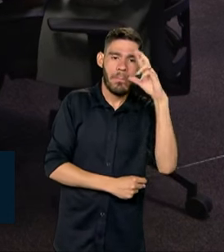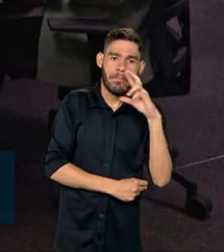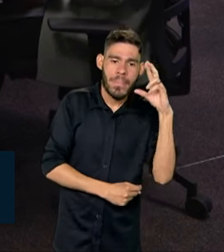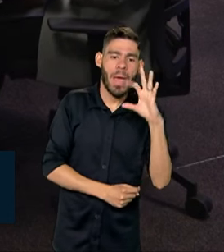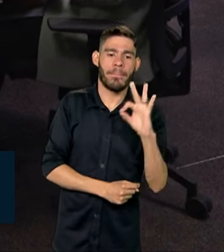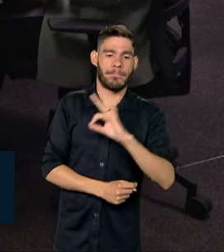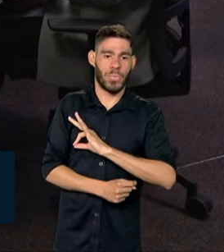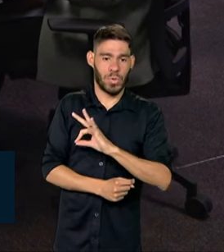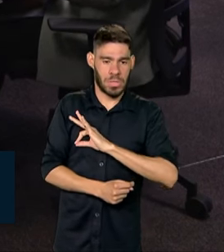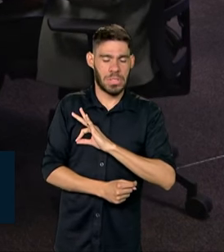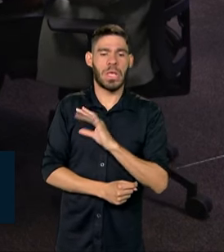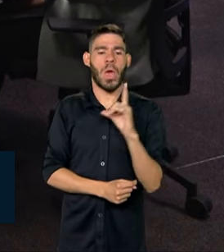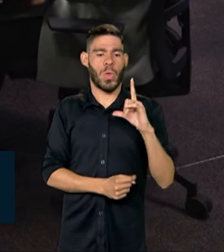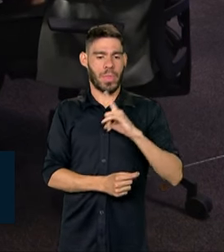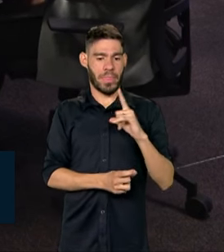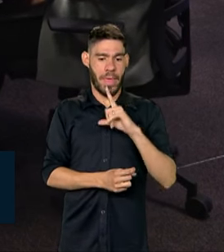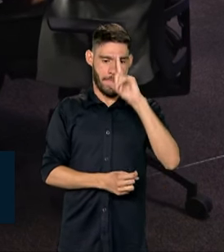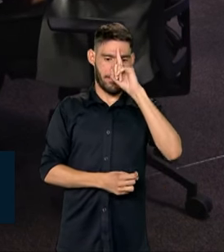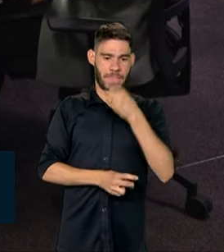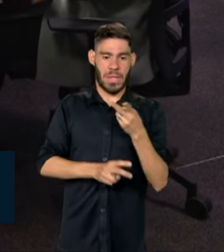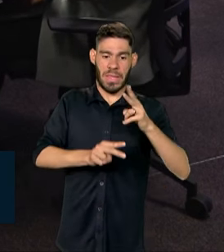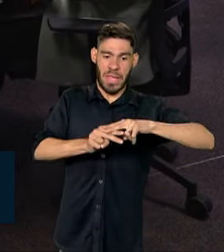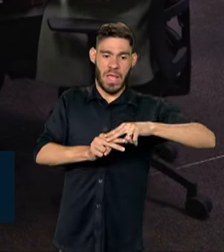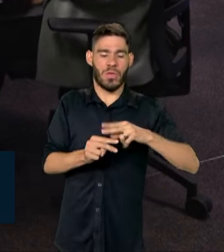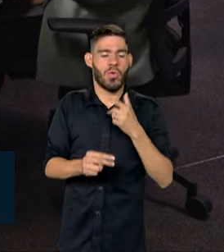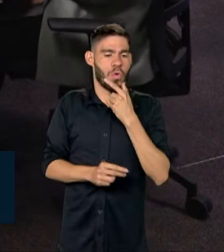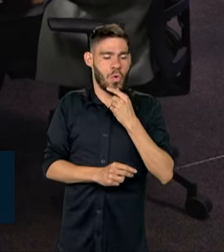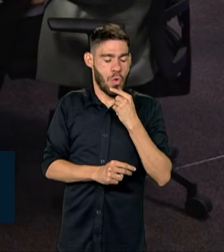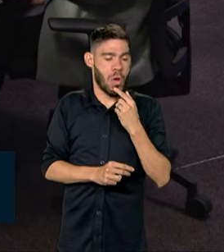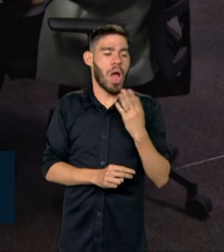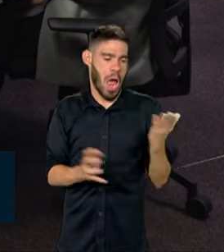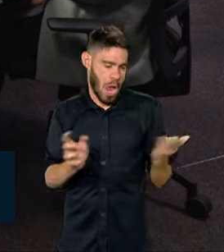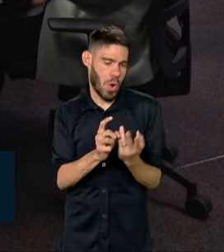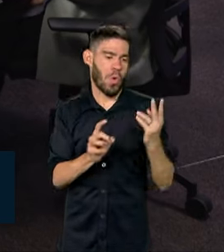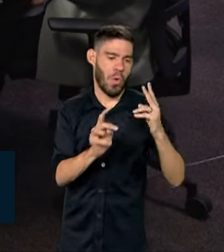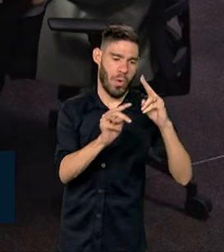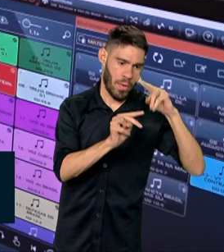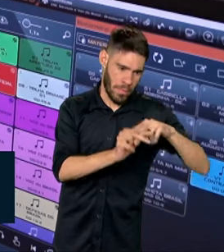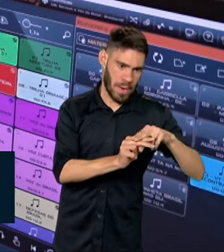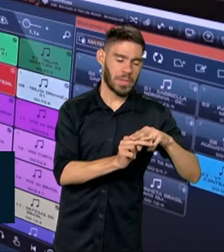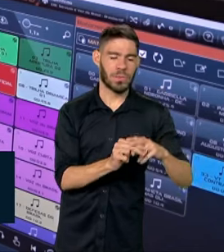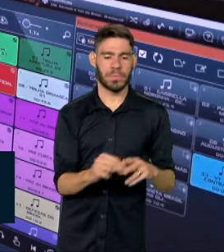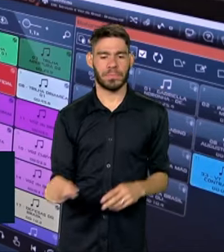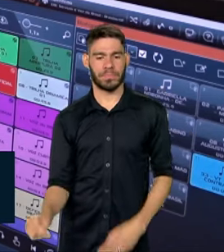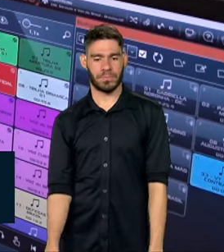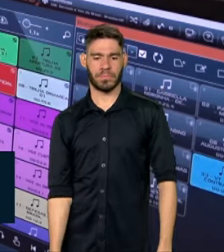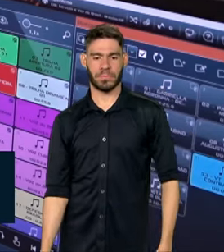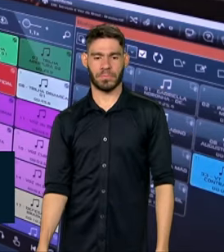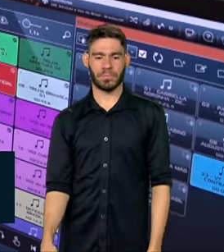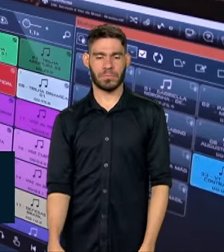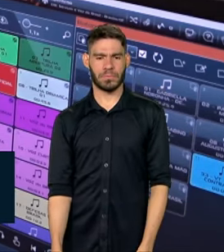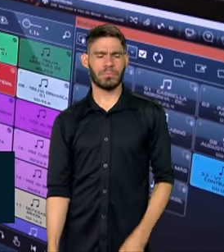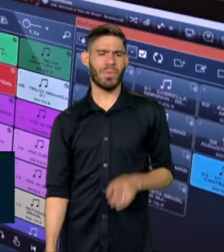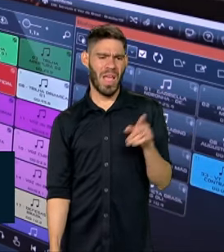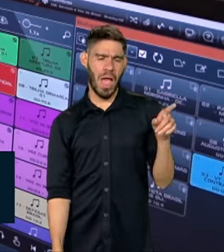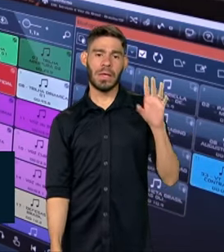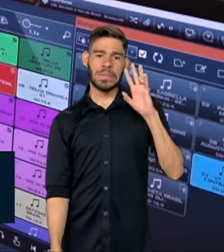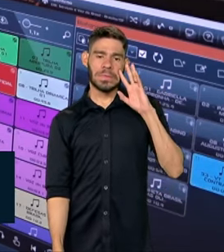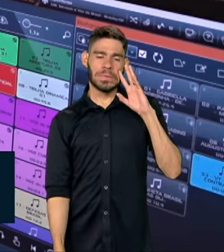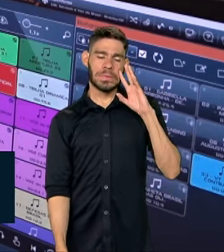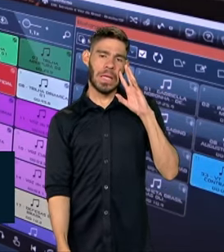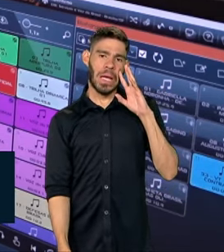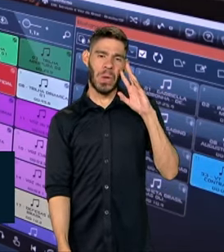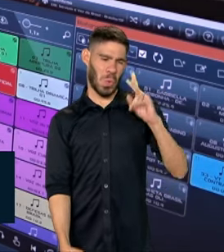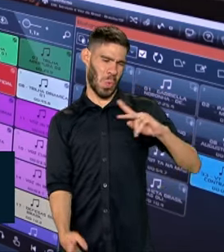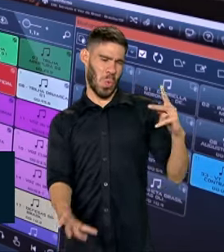isso, gerou o mandado de prisão dele, que está preso, inclusive. Agora, apesar desse desfecho